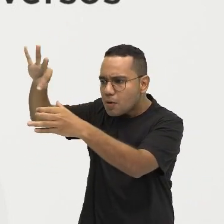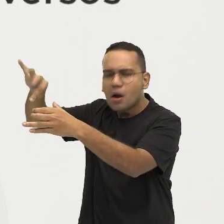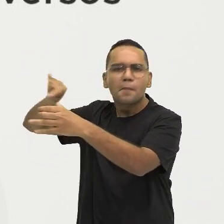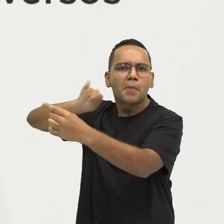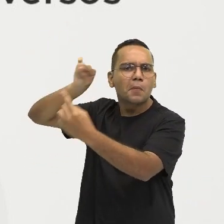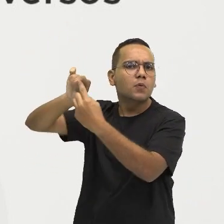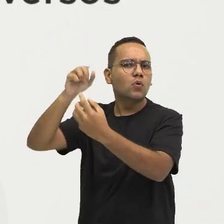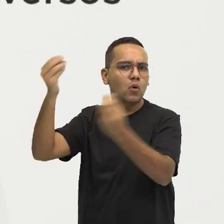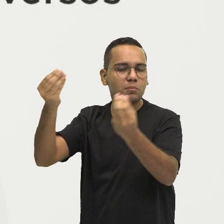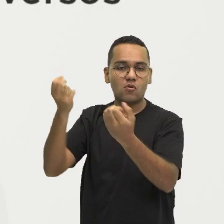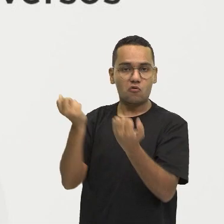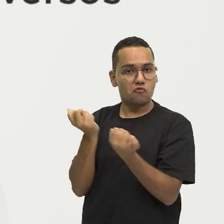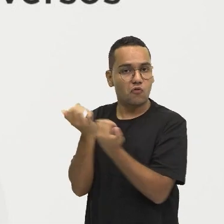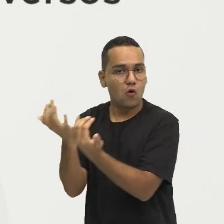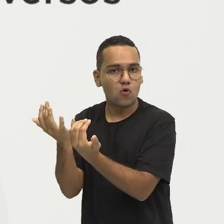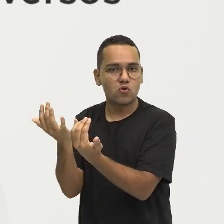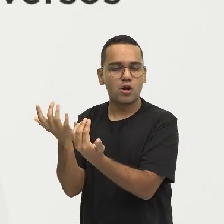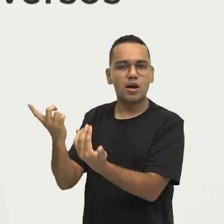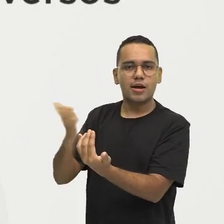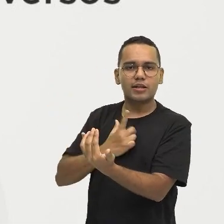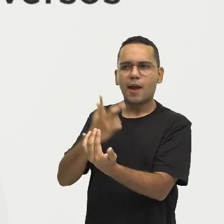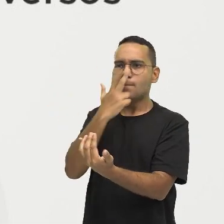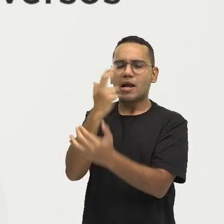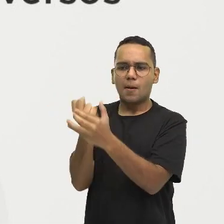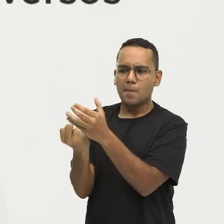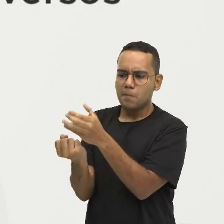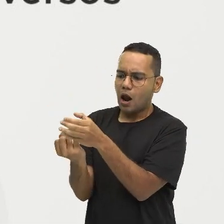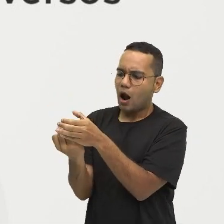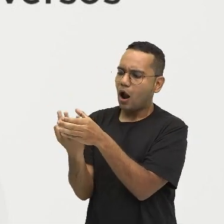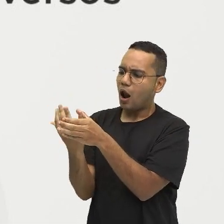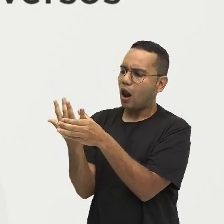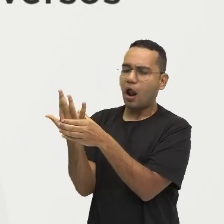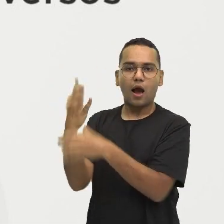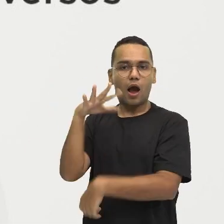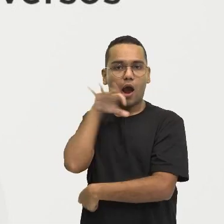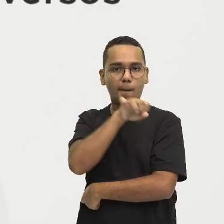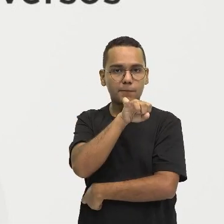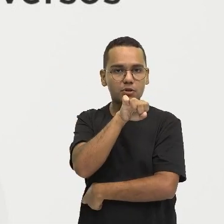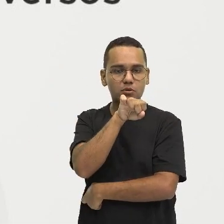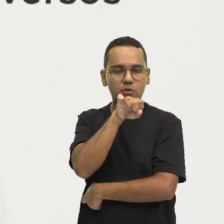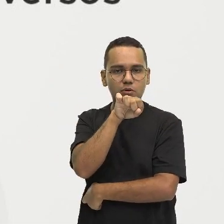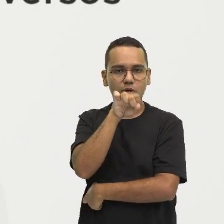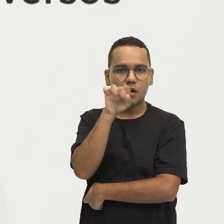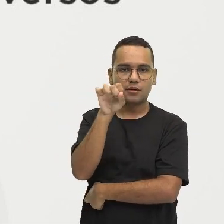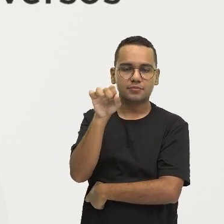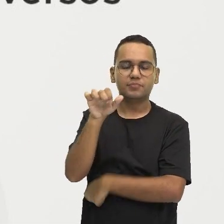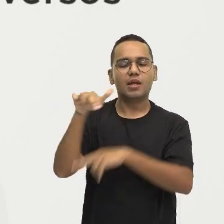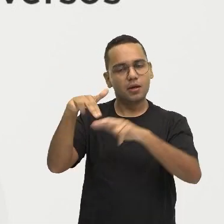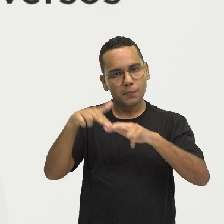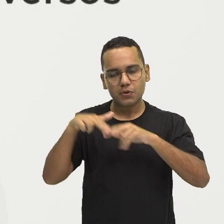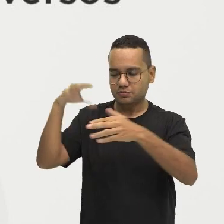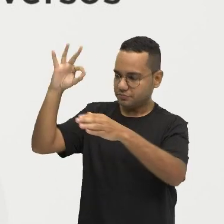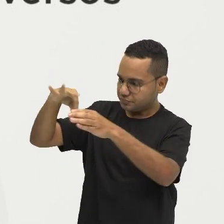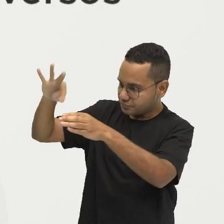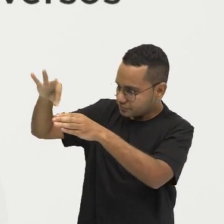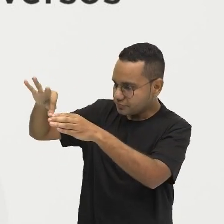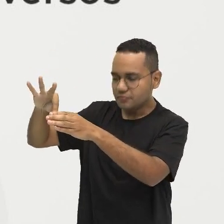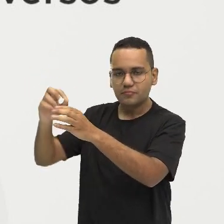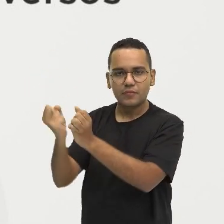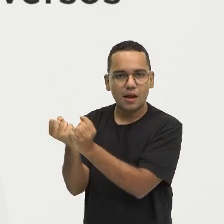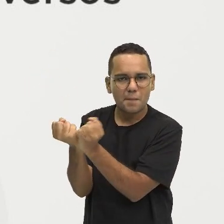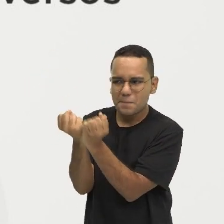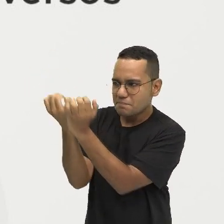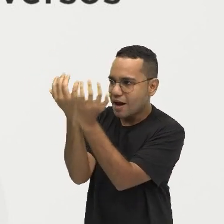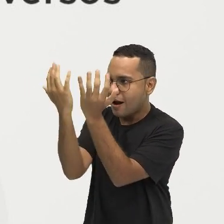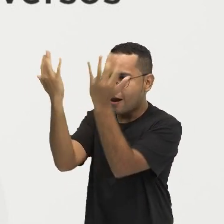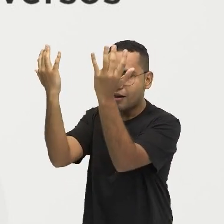ali uma aceleração no seu processo de maturação e aí as sementes elas vão germinar. Então,